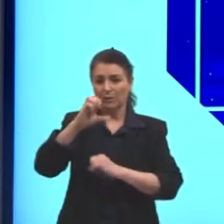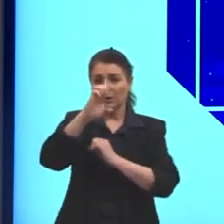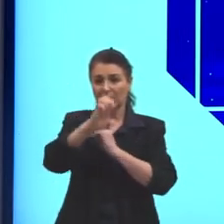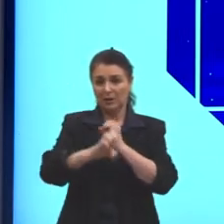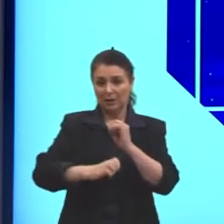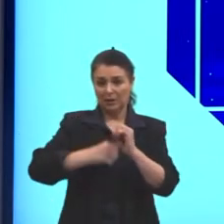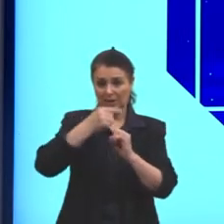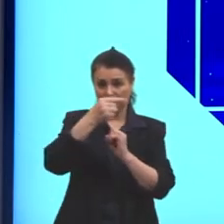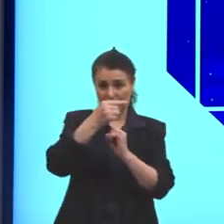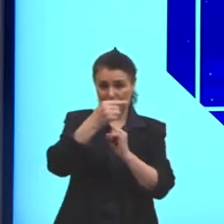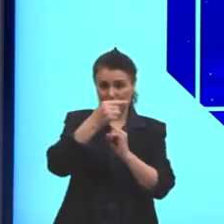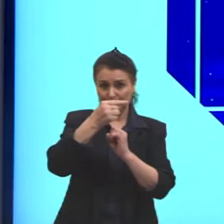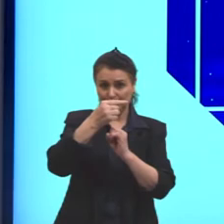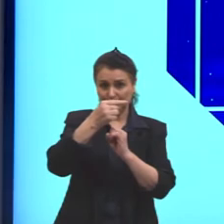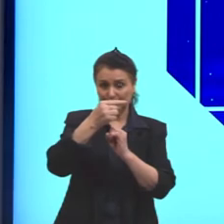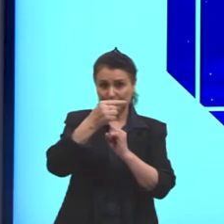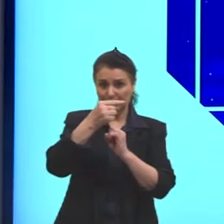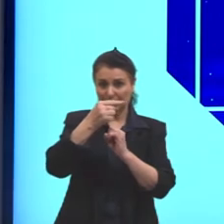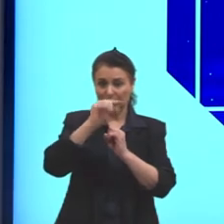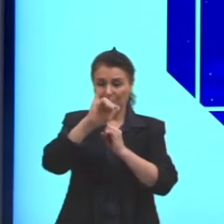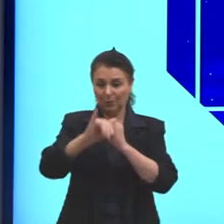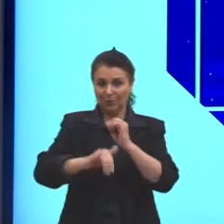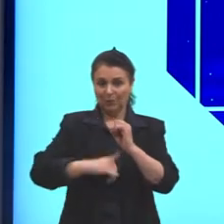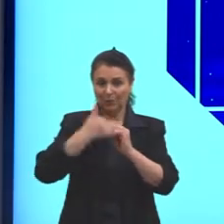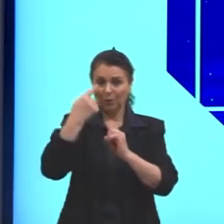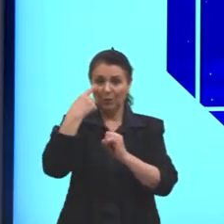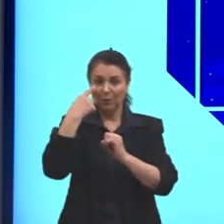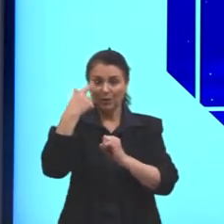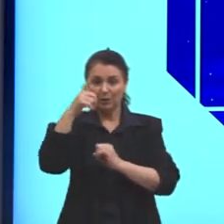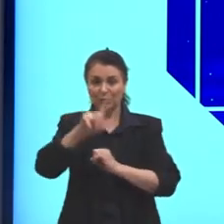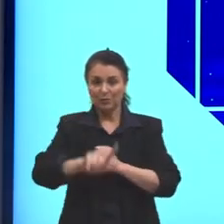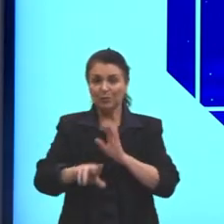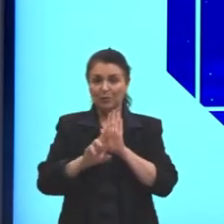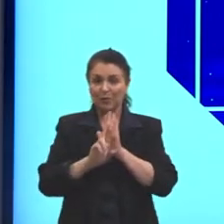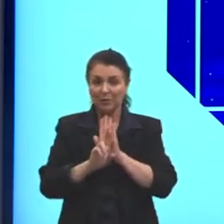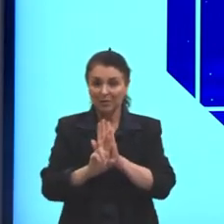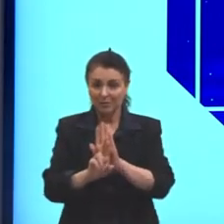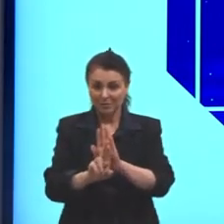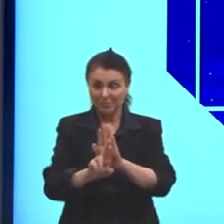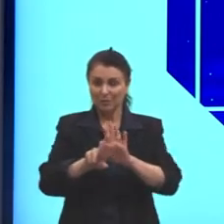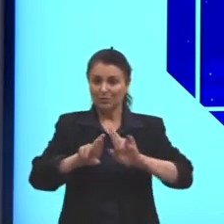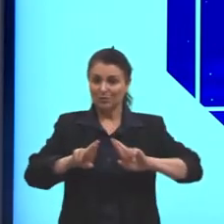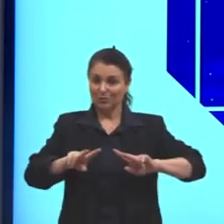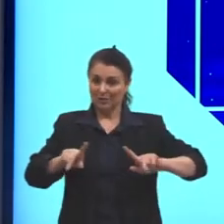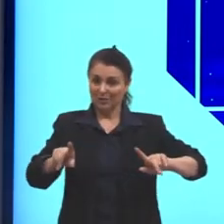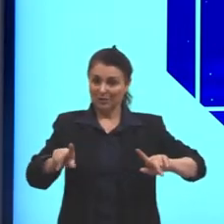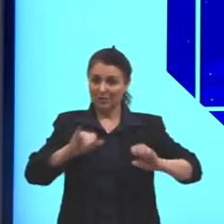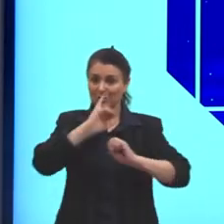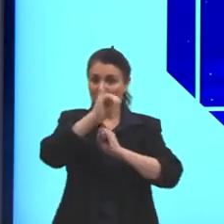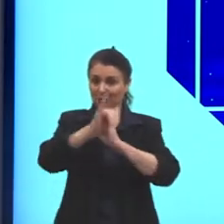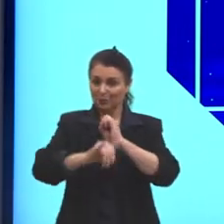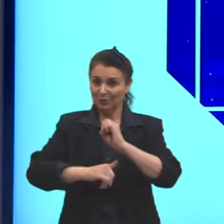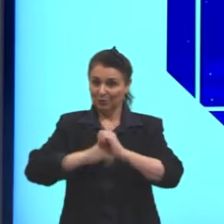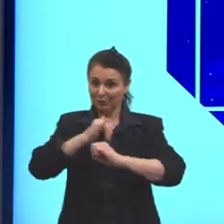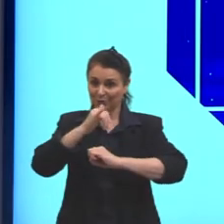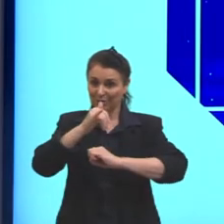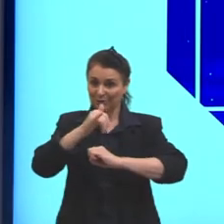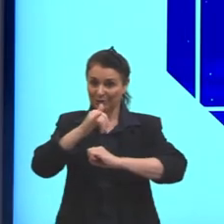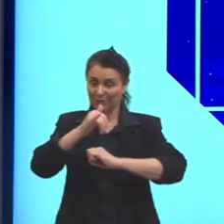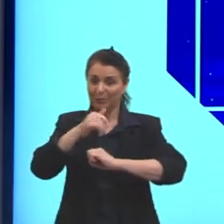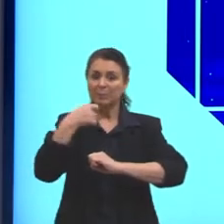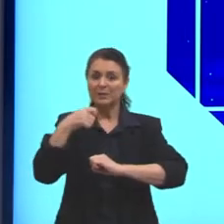ao redor dele tá ó vejam que aqui temos de novo uma representação diferente do átomo então a gente precisa